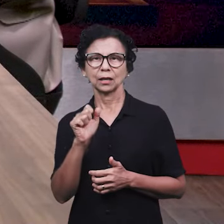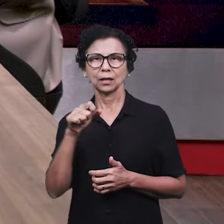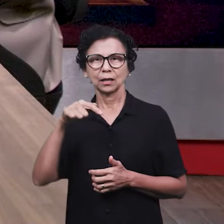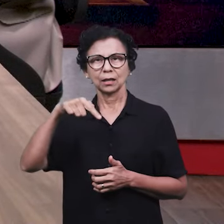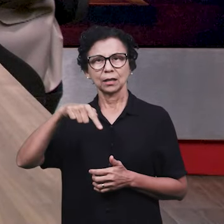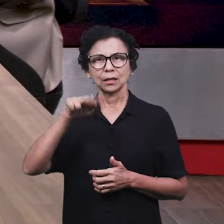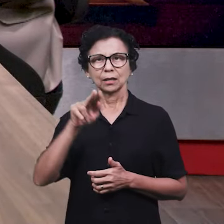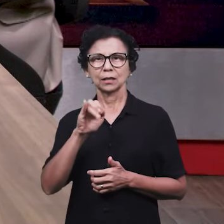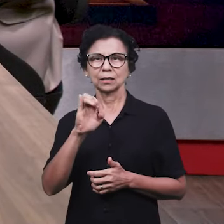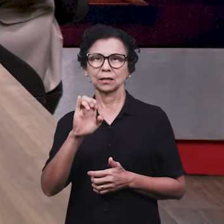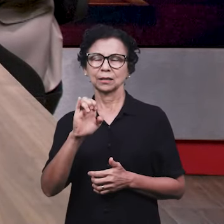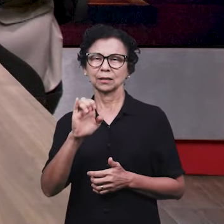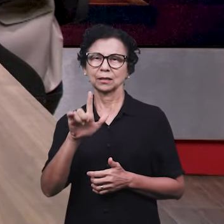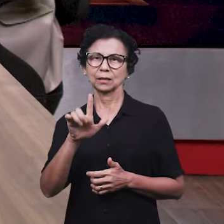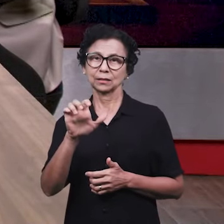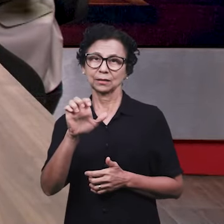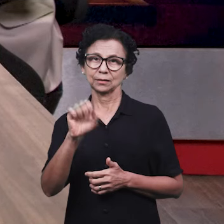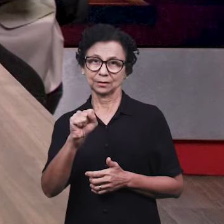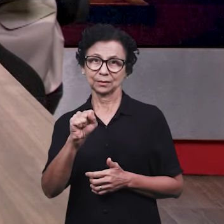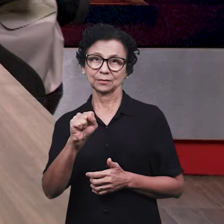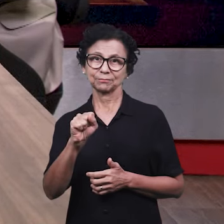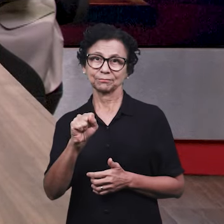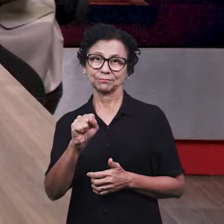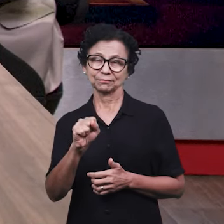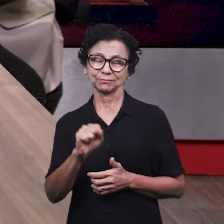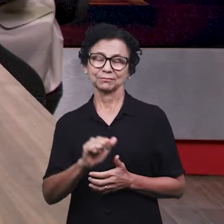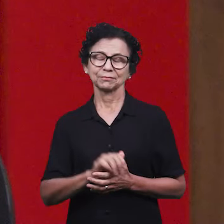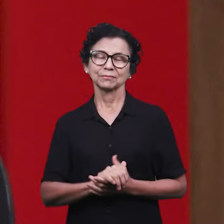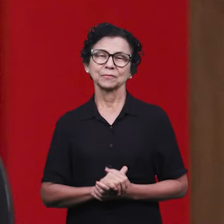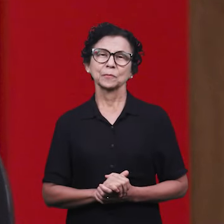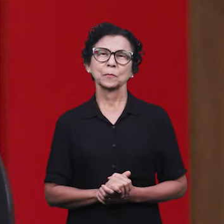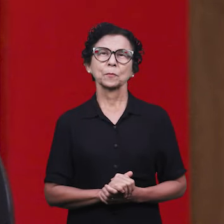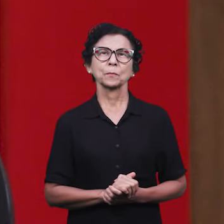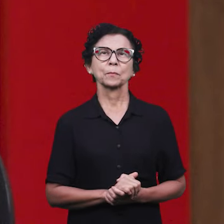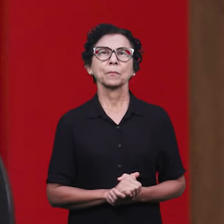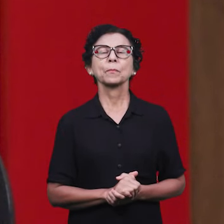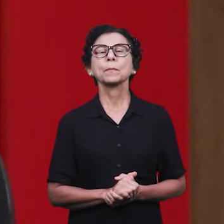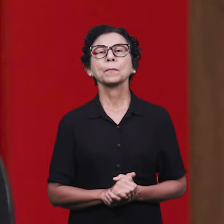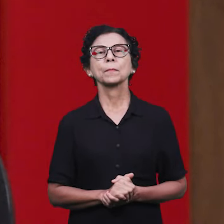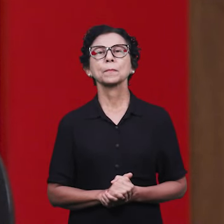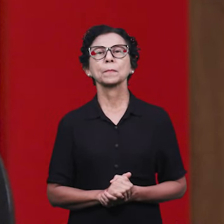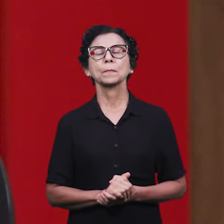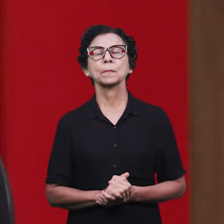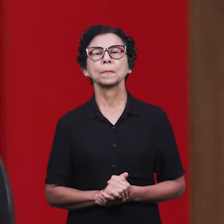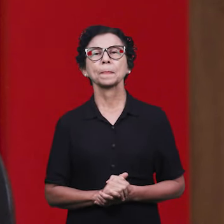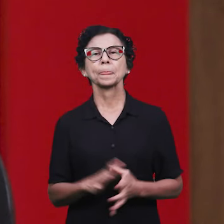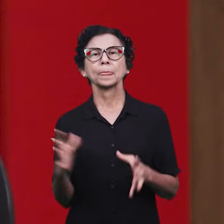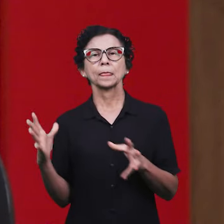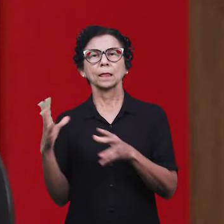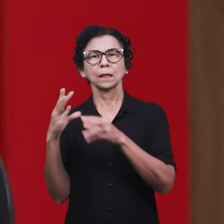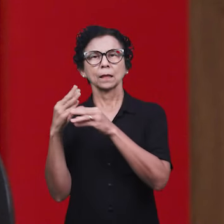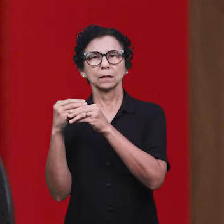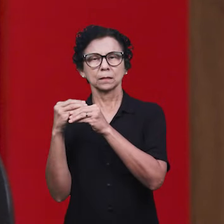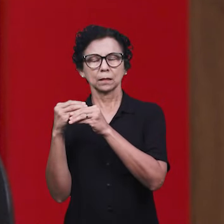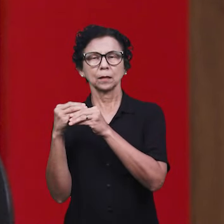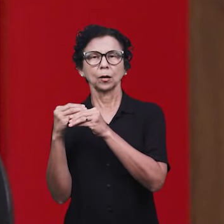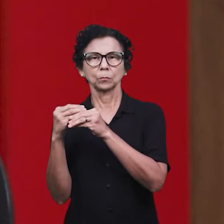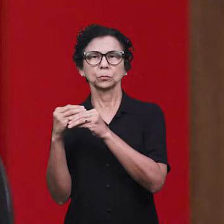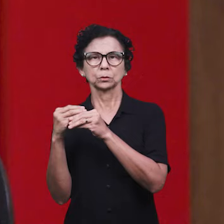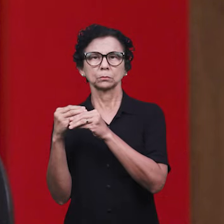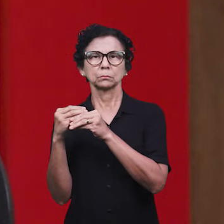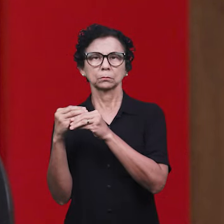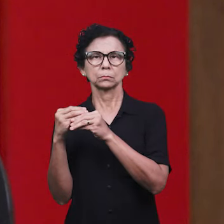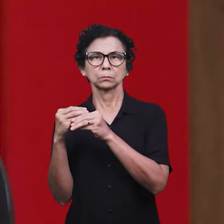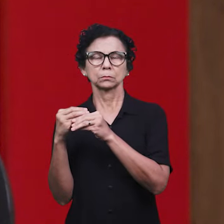Há alguns pontos, nós estamos nesse episódio, nós estamos fechando um ciclo aqui, né?